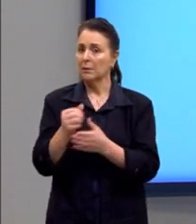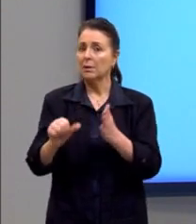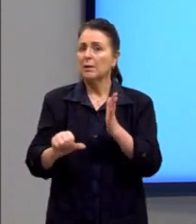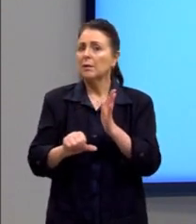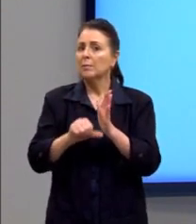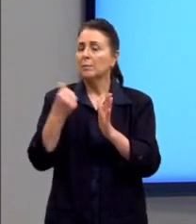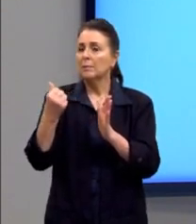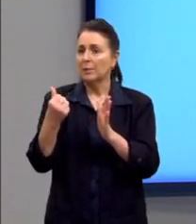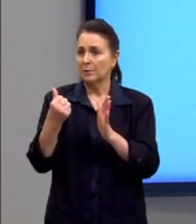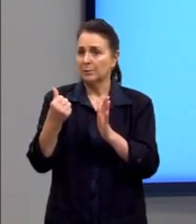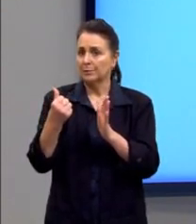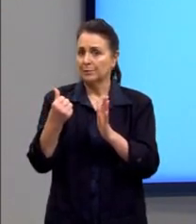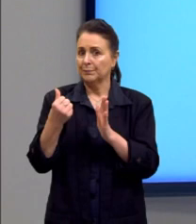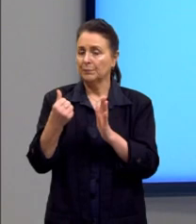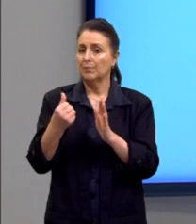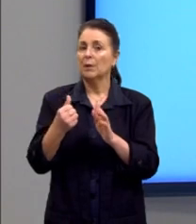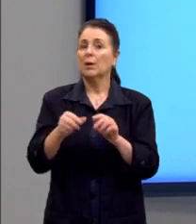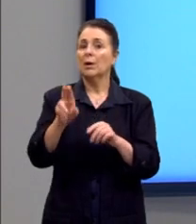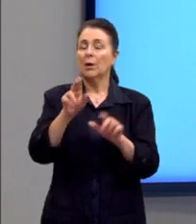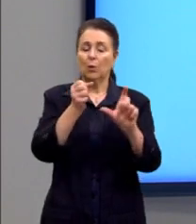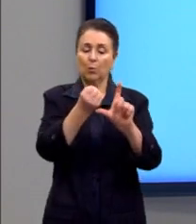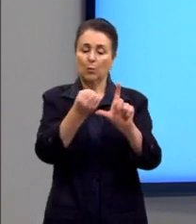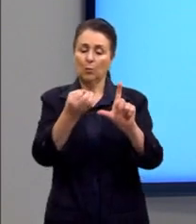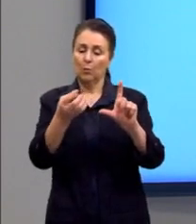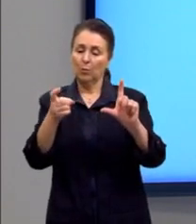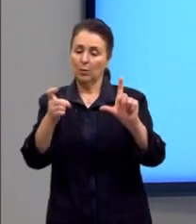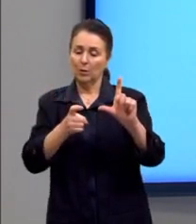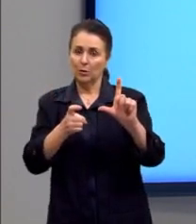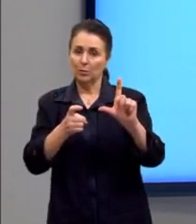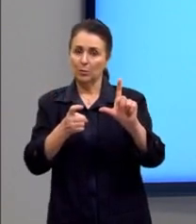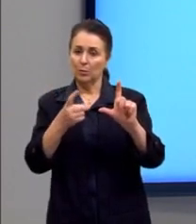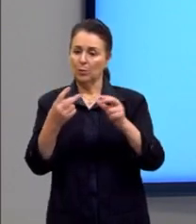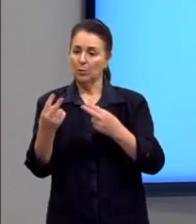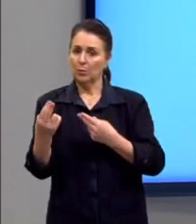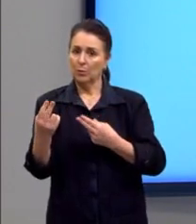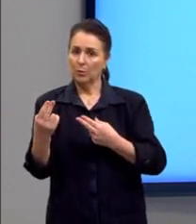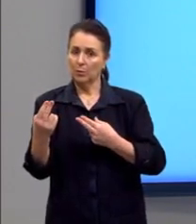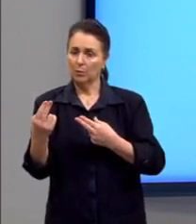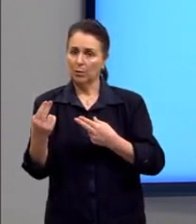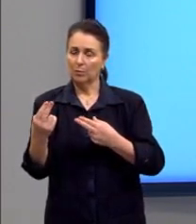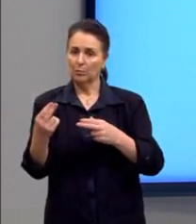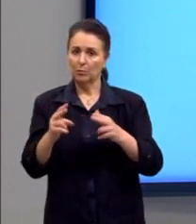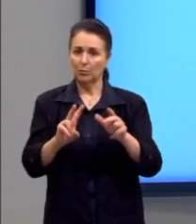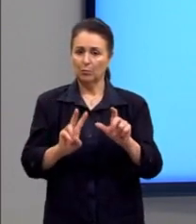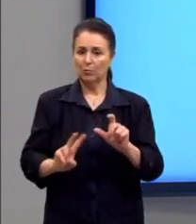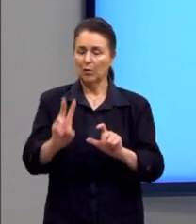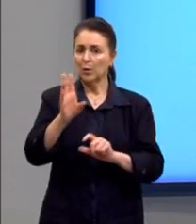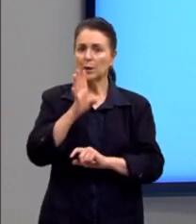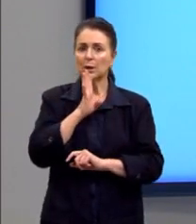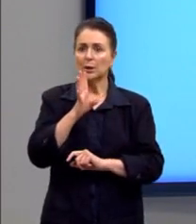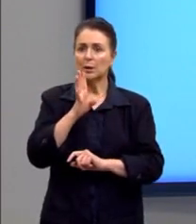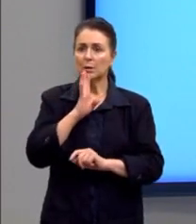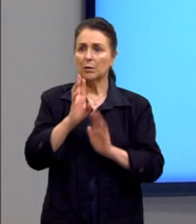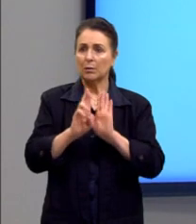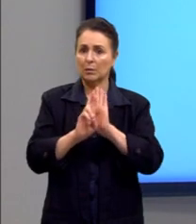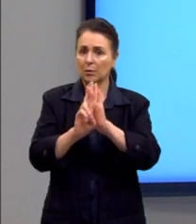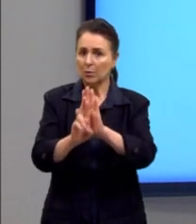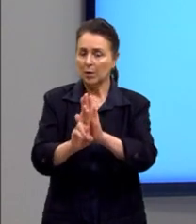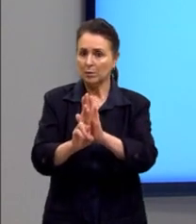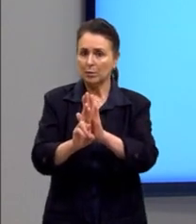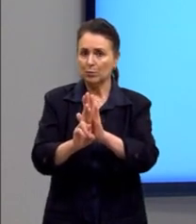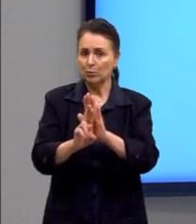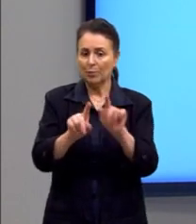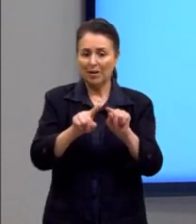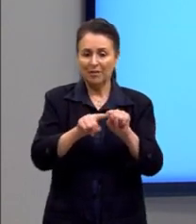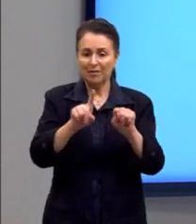sempre na Nós pegamos o logaritmo e igualamos a um valor desconhecido a gente representa por uma variável